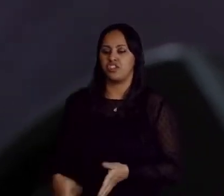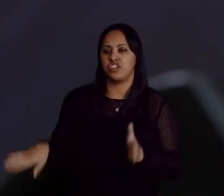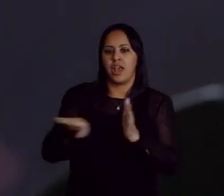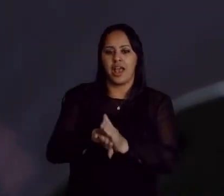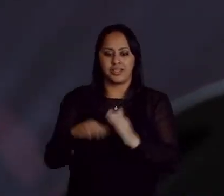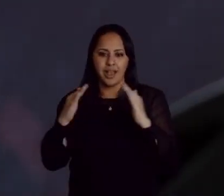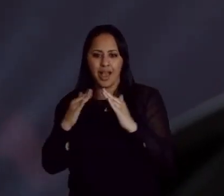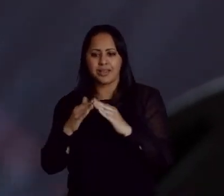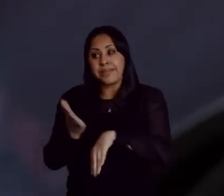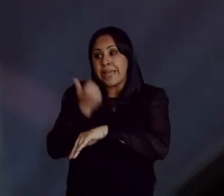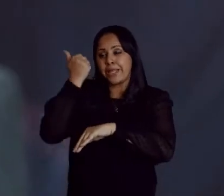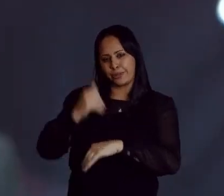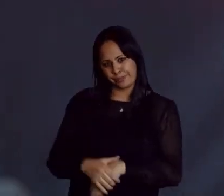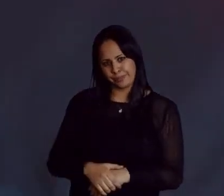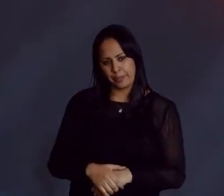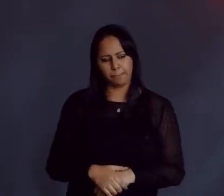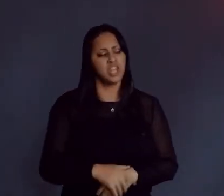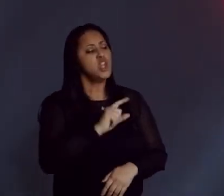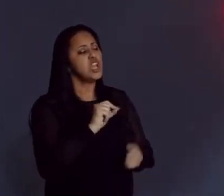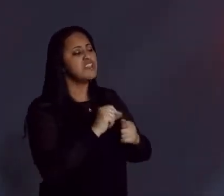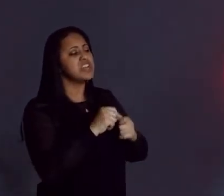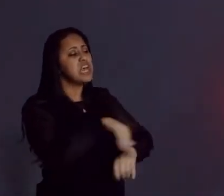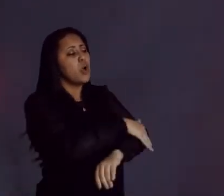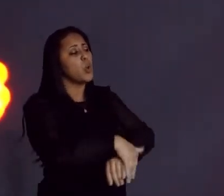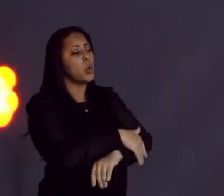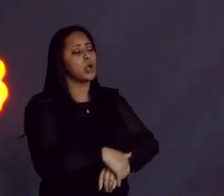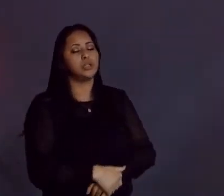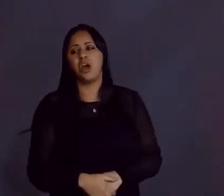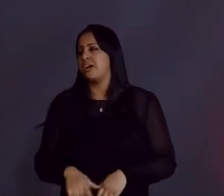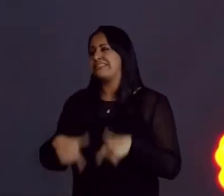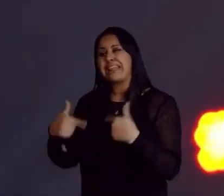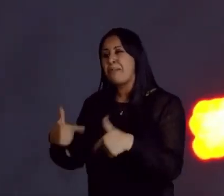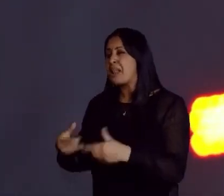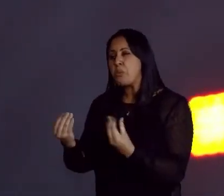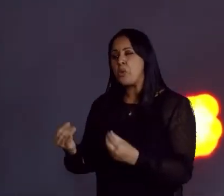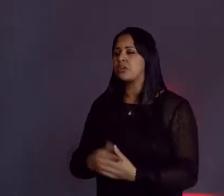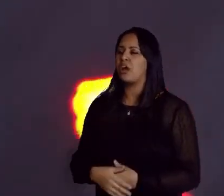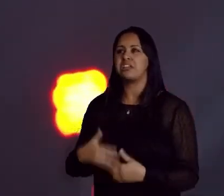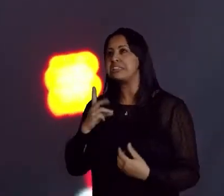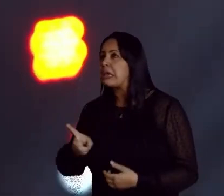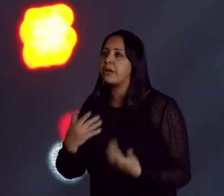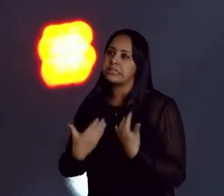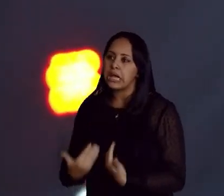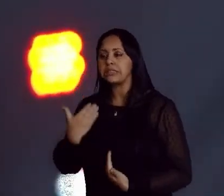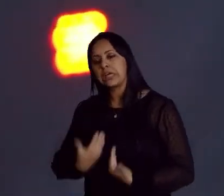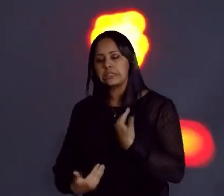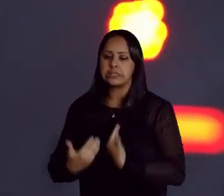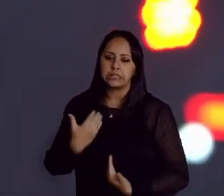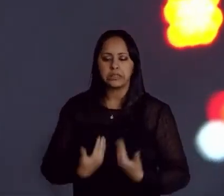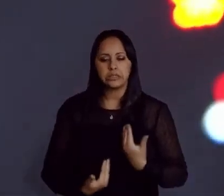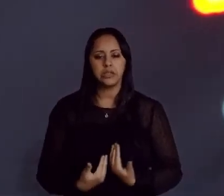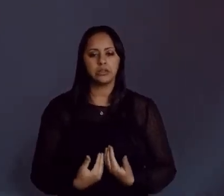em casa mais cedo. E eu falei: e o que, que ele está fazendo na rua? Trabalhando, mas trabalha demais, estou cansado, cansado, cansado, cansado, enfim. Eu